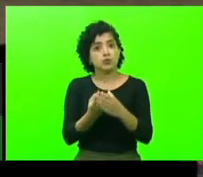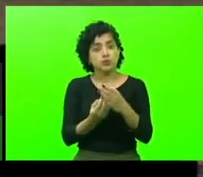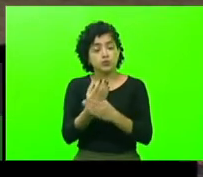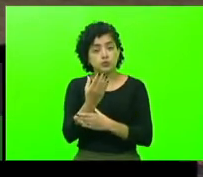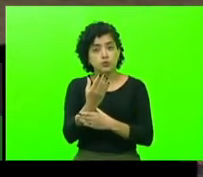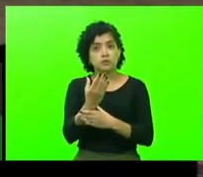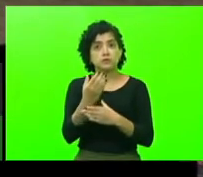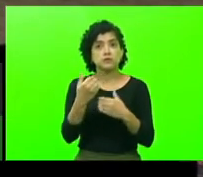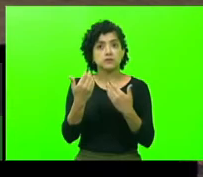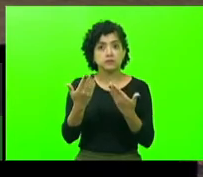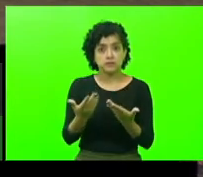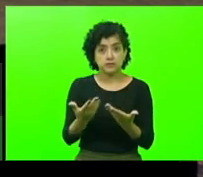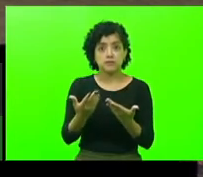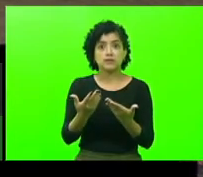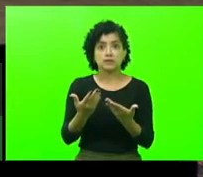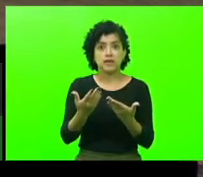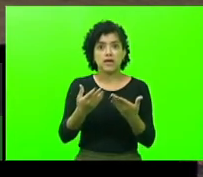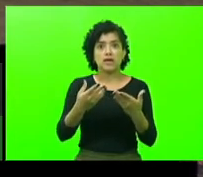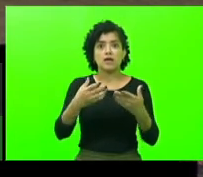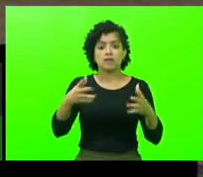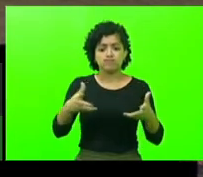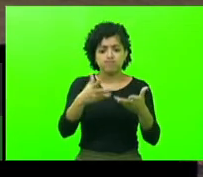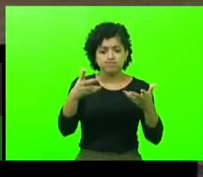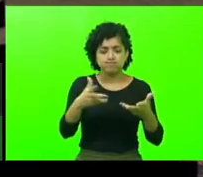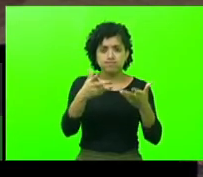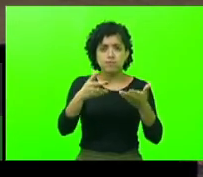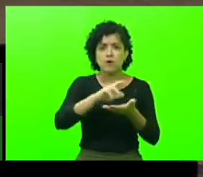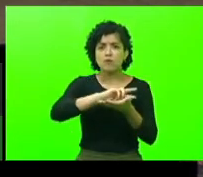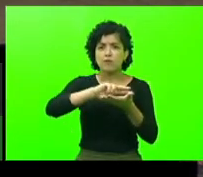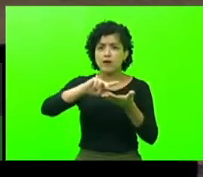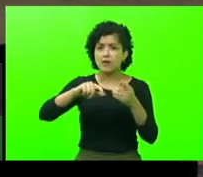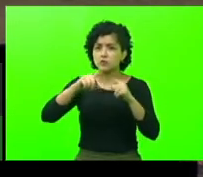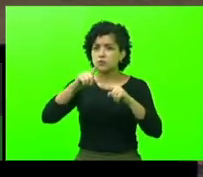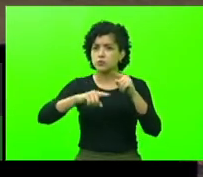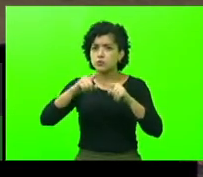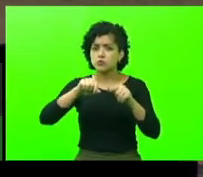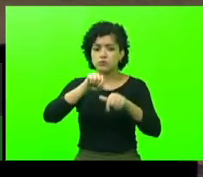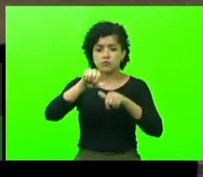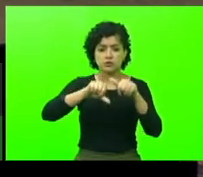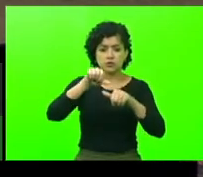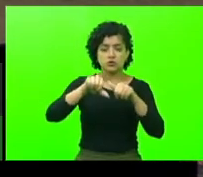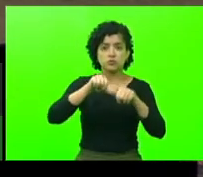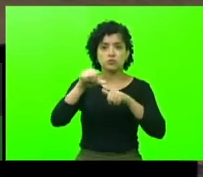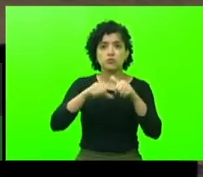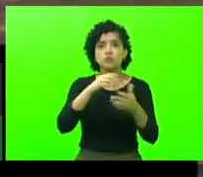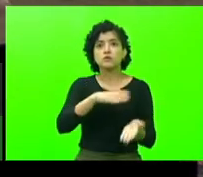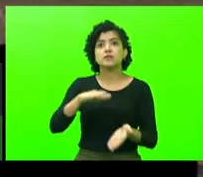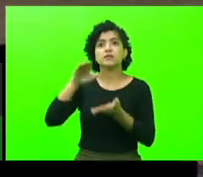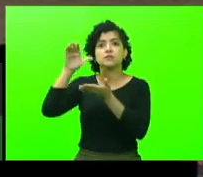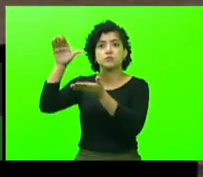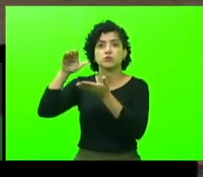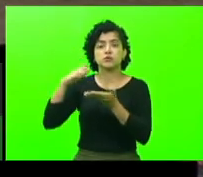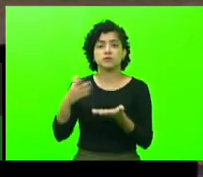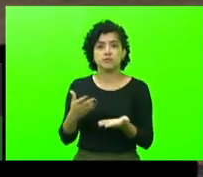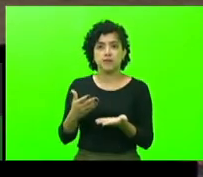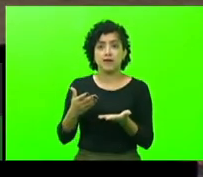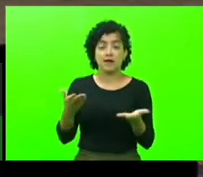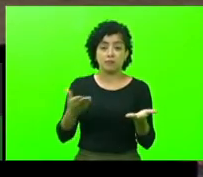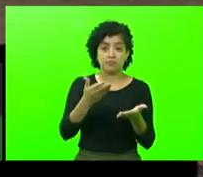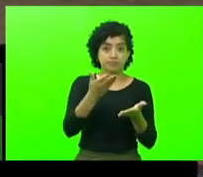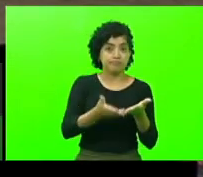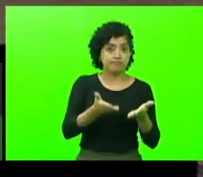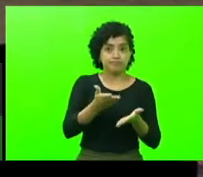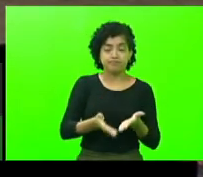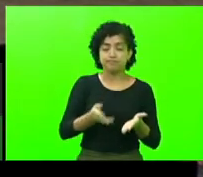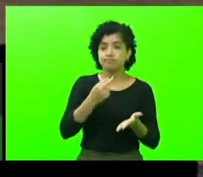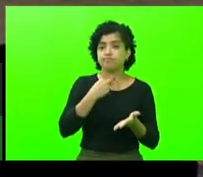produz proteínas vegetais, entre outros produtos que nós transformamos, exportamos para o mundo. Nós não podemos perder